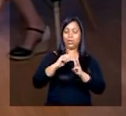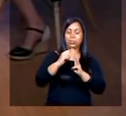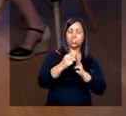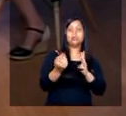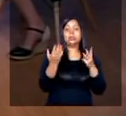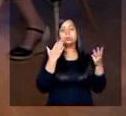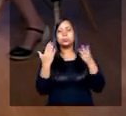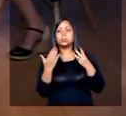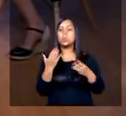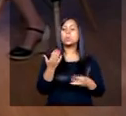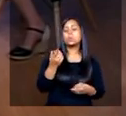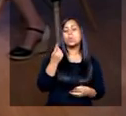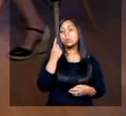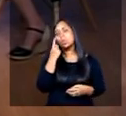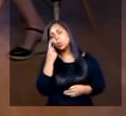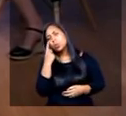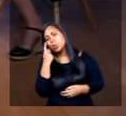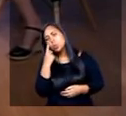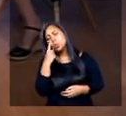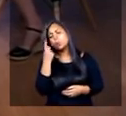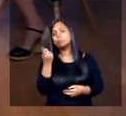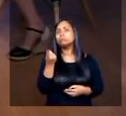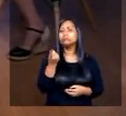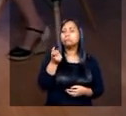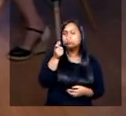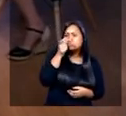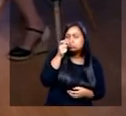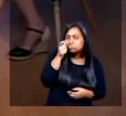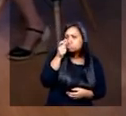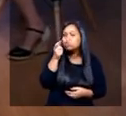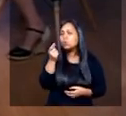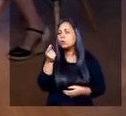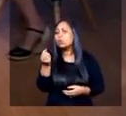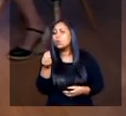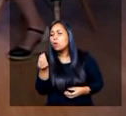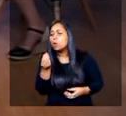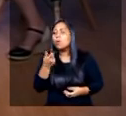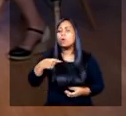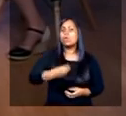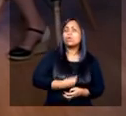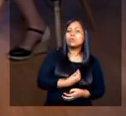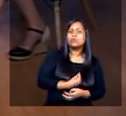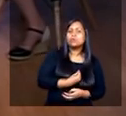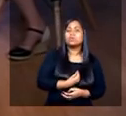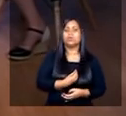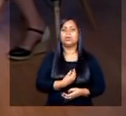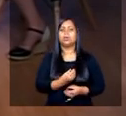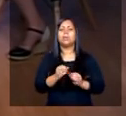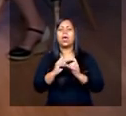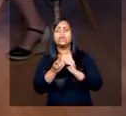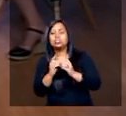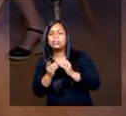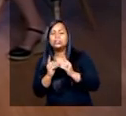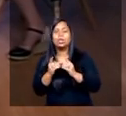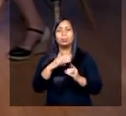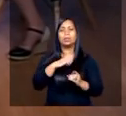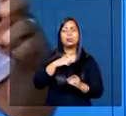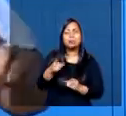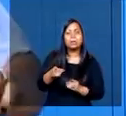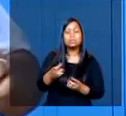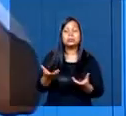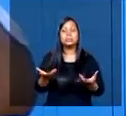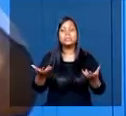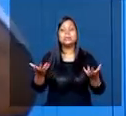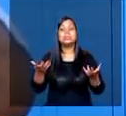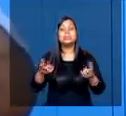psicólogas ouvem, observam as mães e os bebês, a dinâmica entre eles. Né? Quando tem alguma coisa que não está pegando,